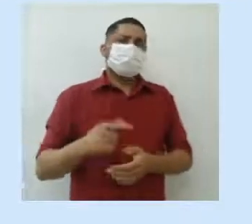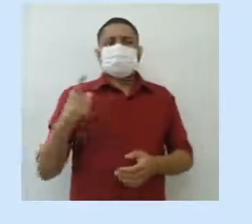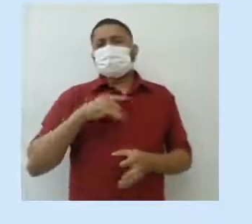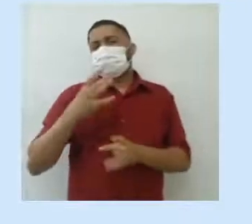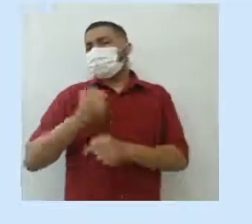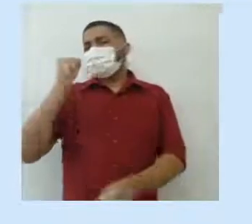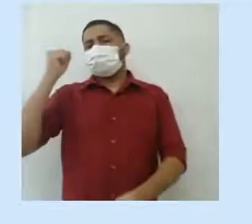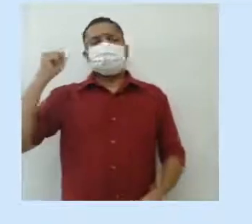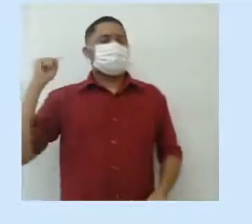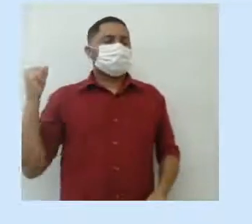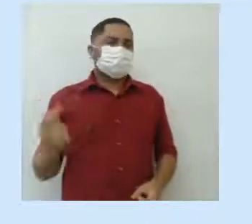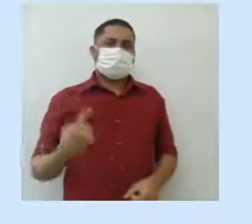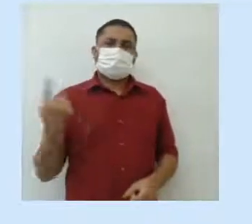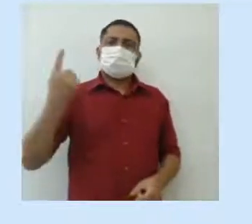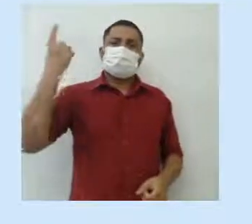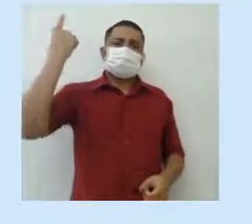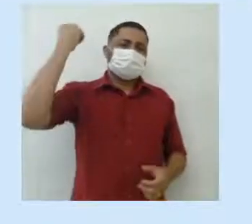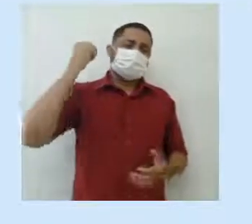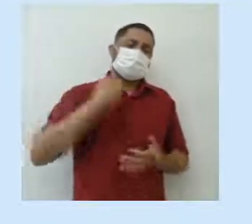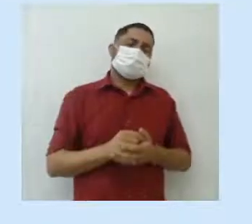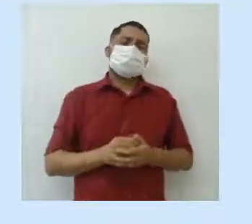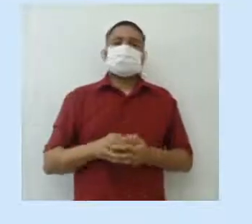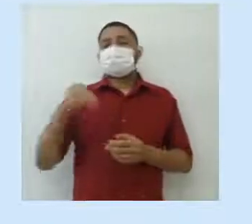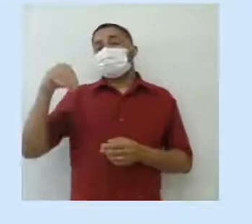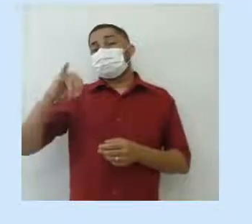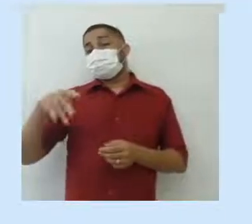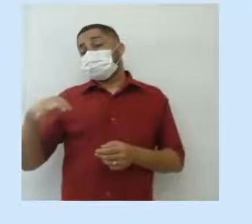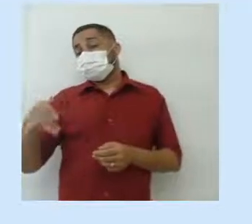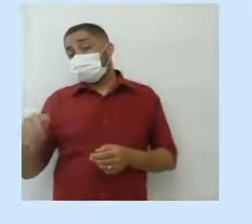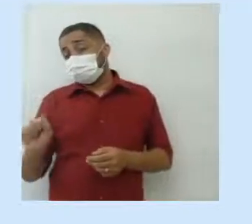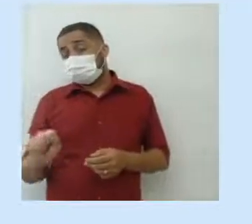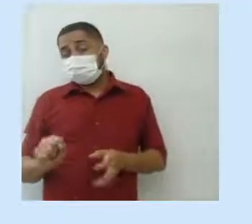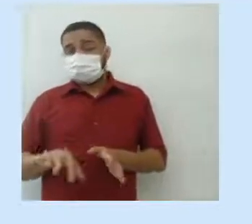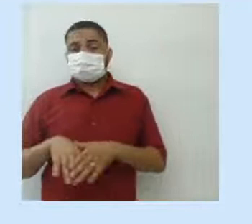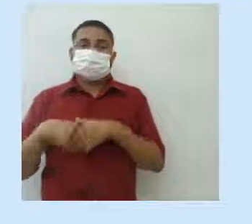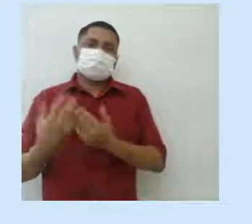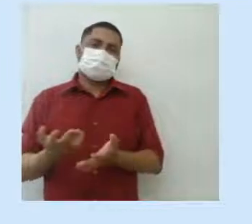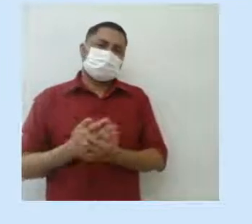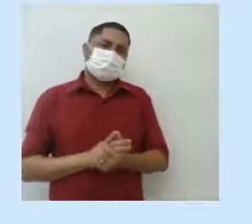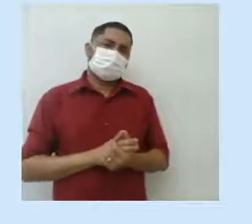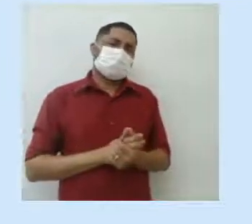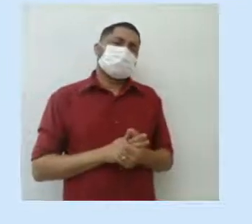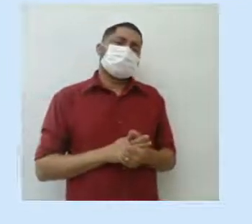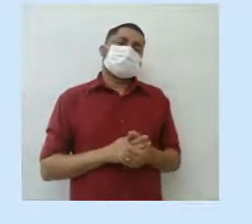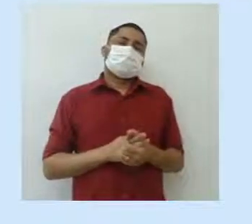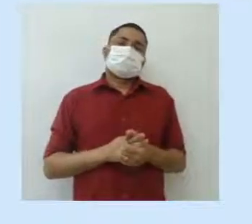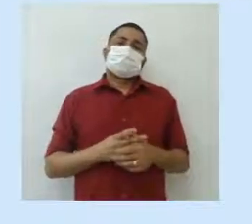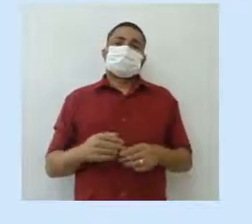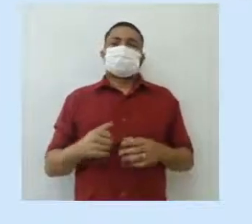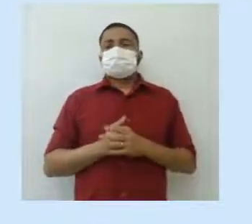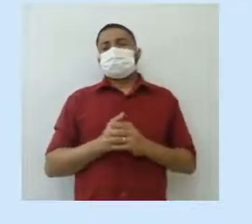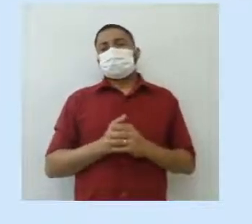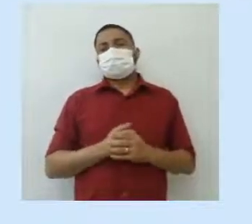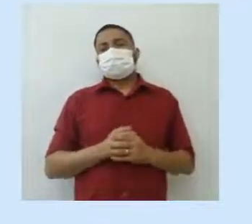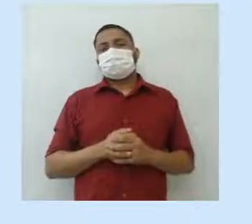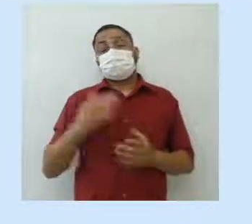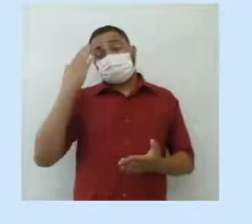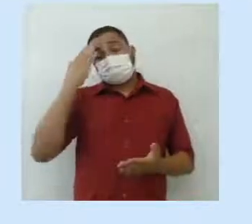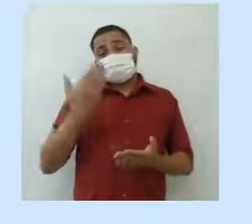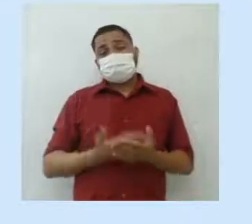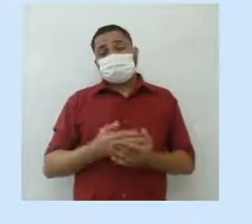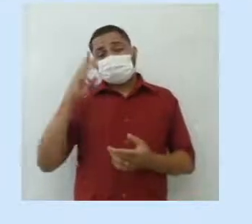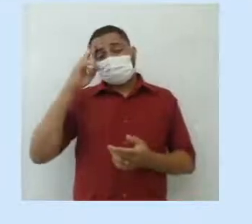lucros extraordinários com as minas, né? Então, vejamos, acreditava-se que os